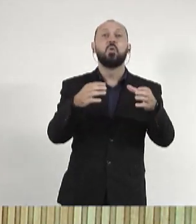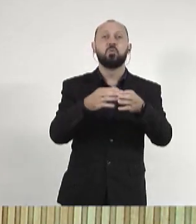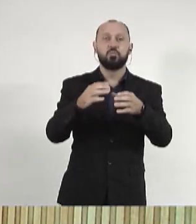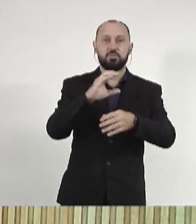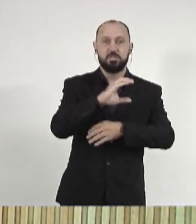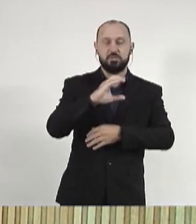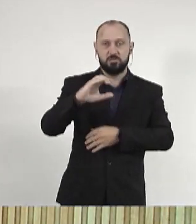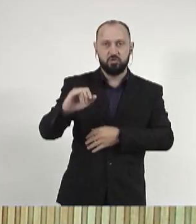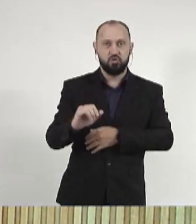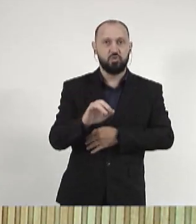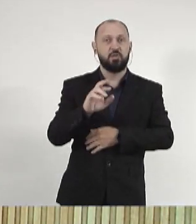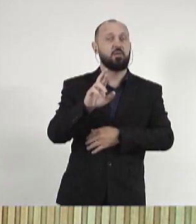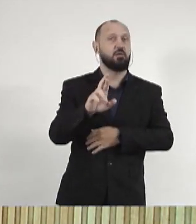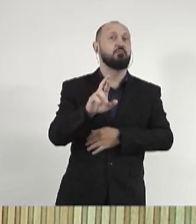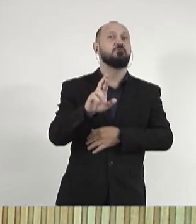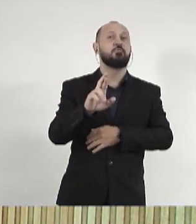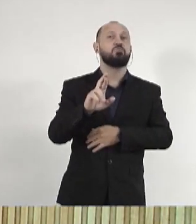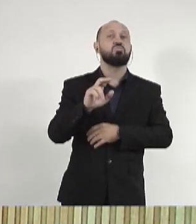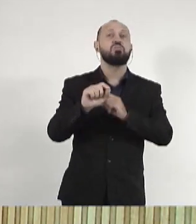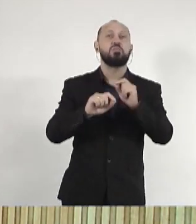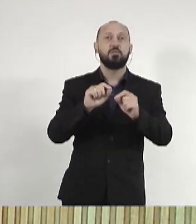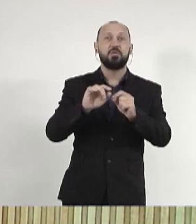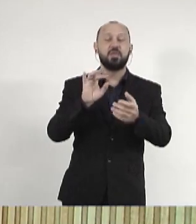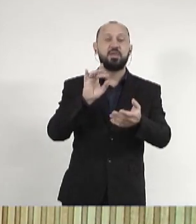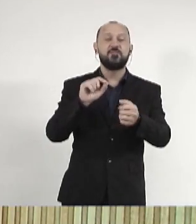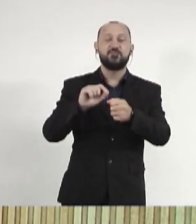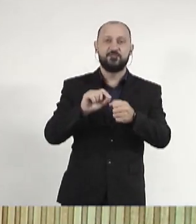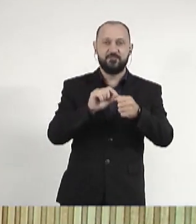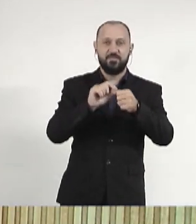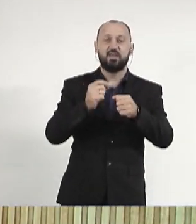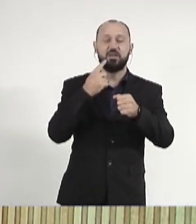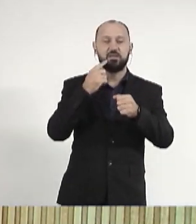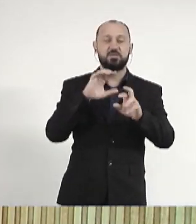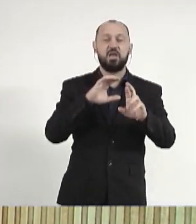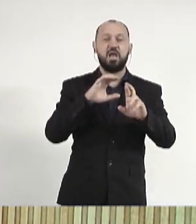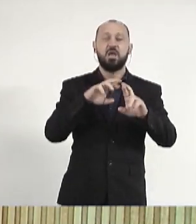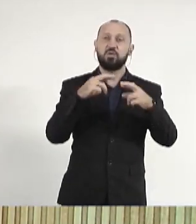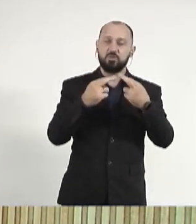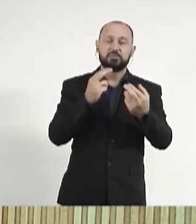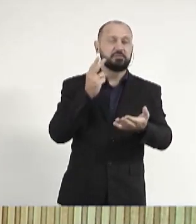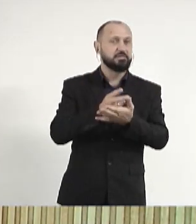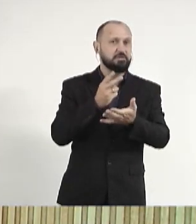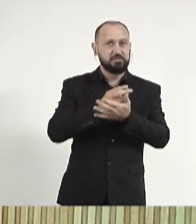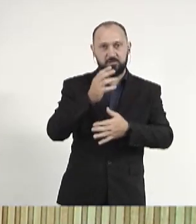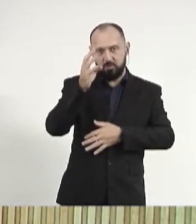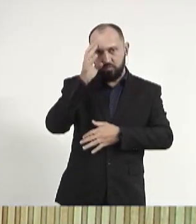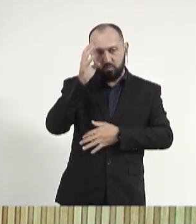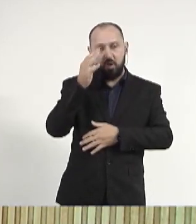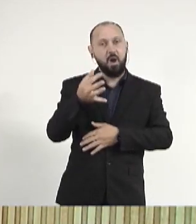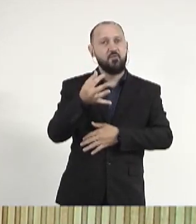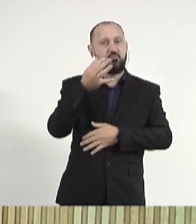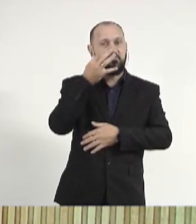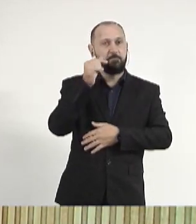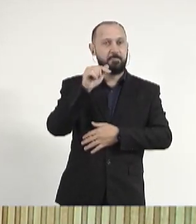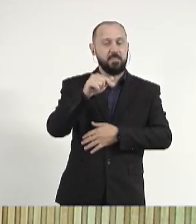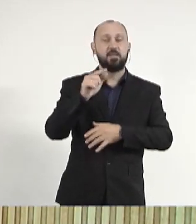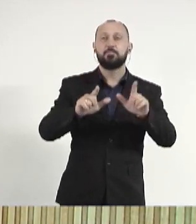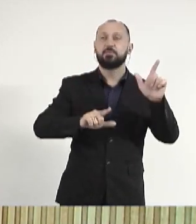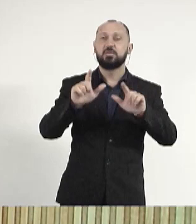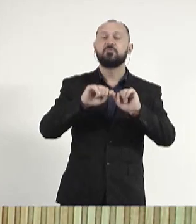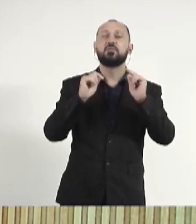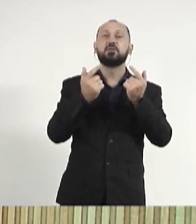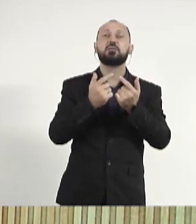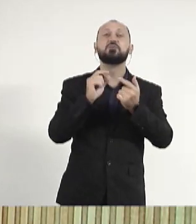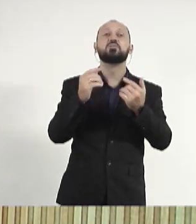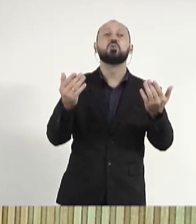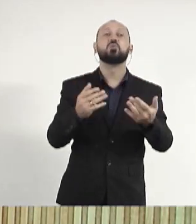de Constituição, Justiça e Redação, que realiza reuniões toda quarta-feira, também com transmissão ao vivo aqui pela nossa TV